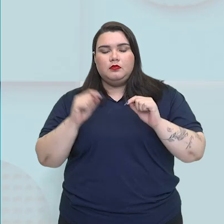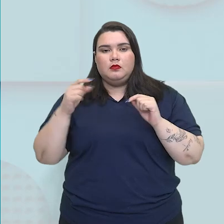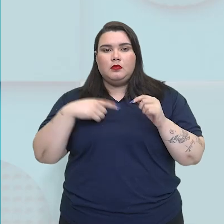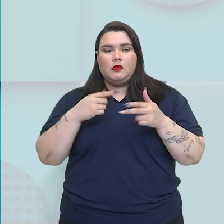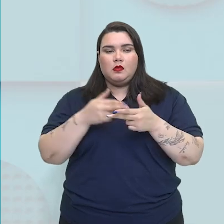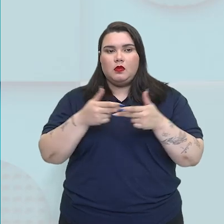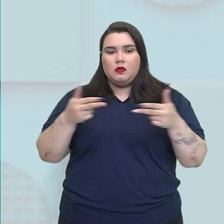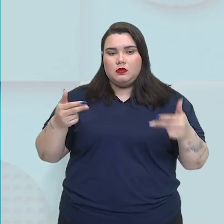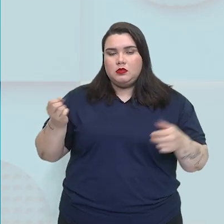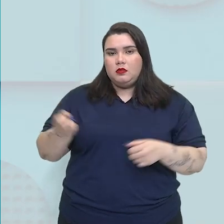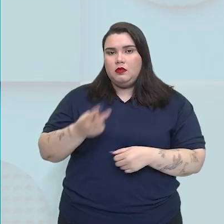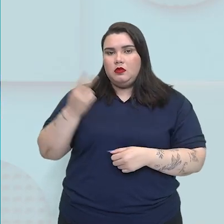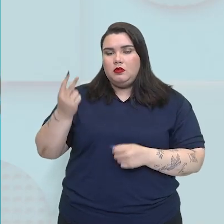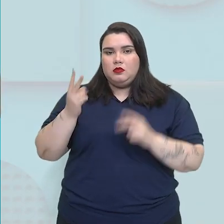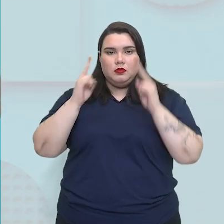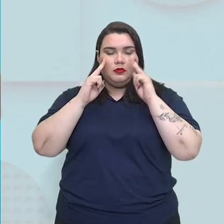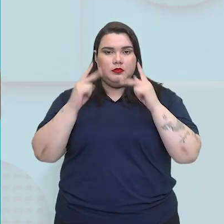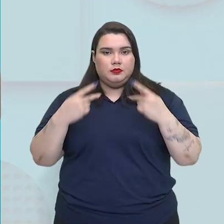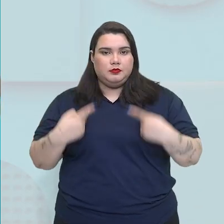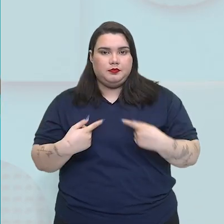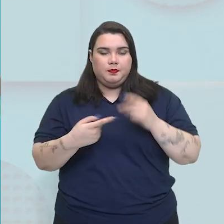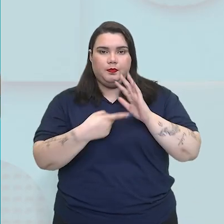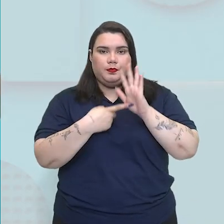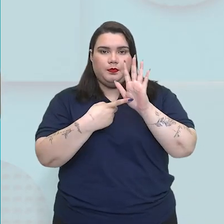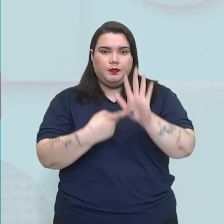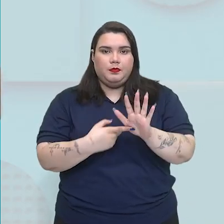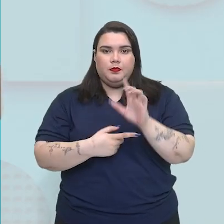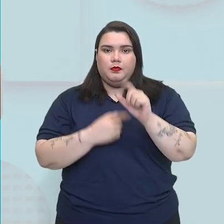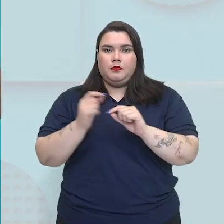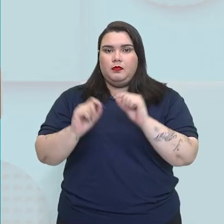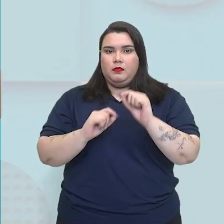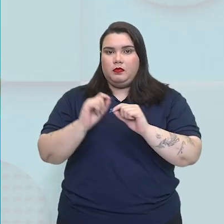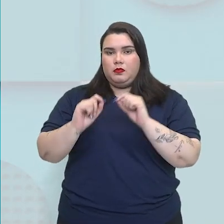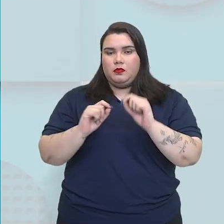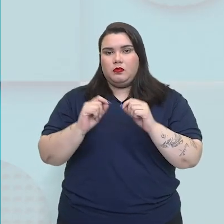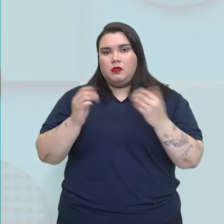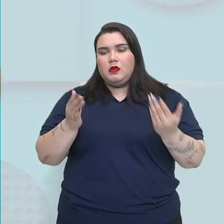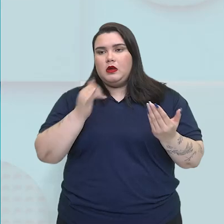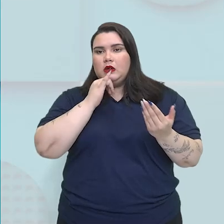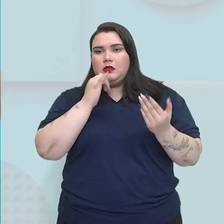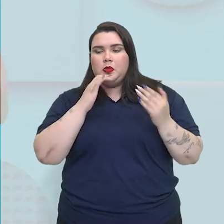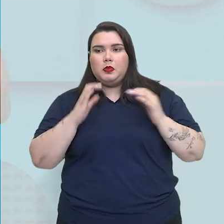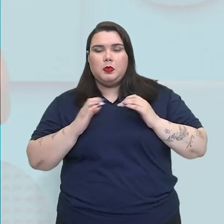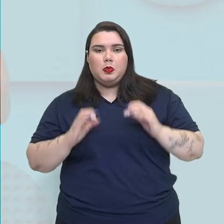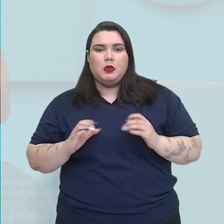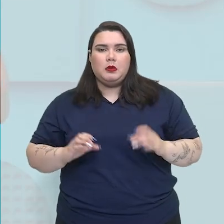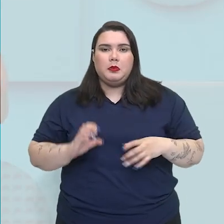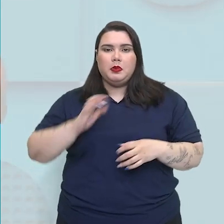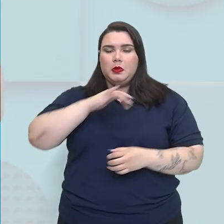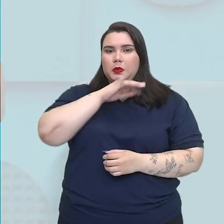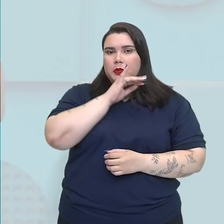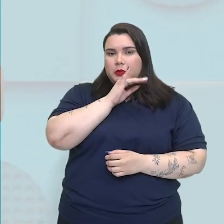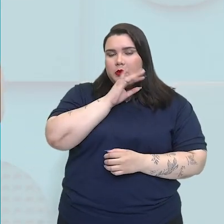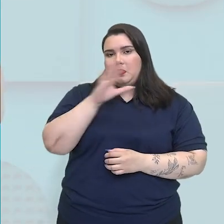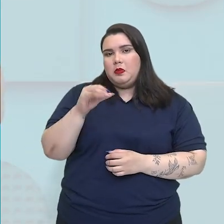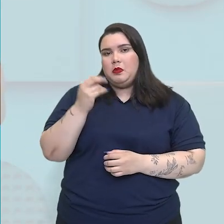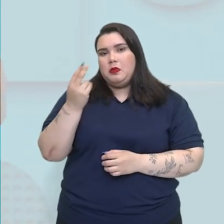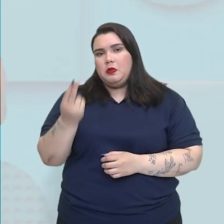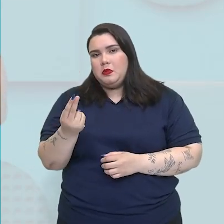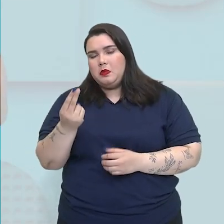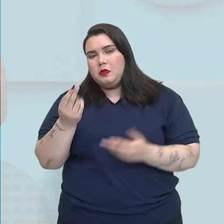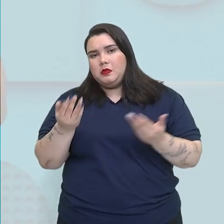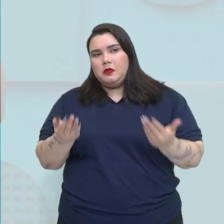algo de valor, né, do ser humano, para tratar de alguma falha de caráter, né? Ou